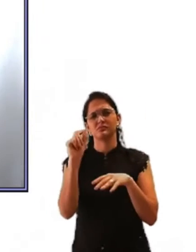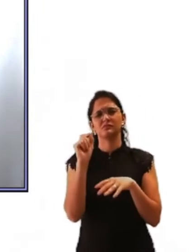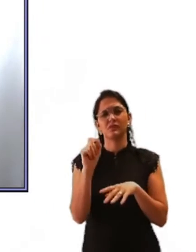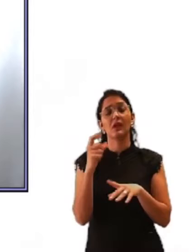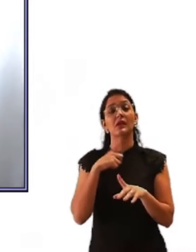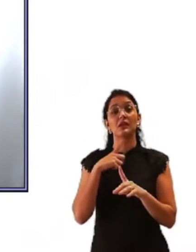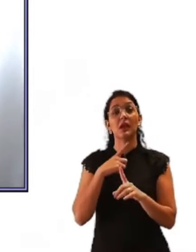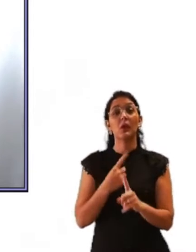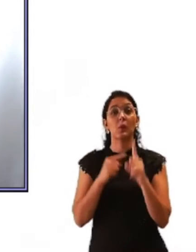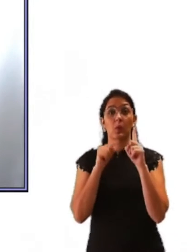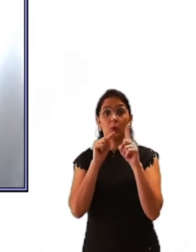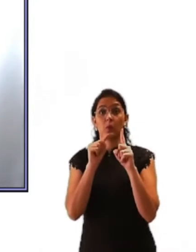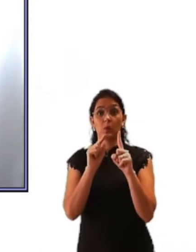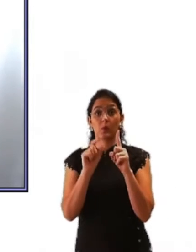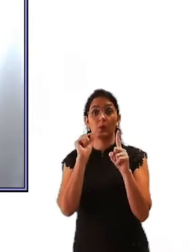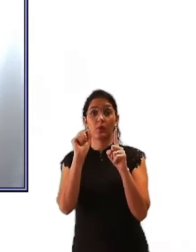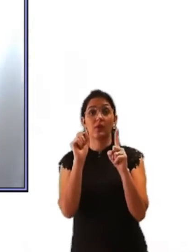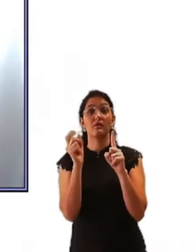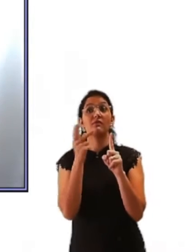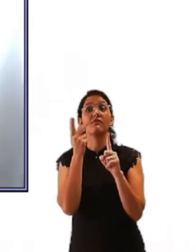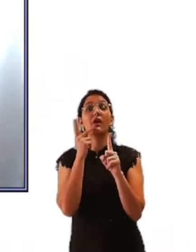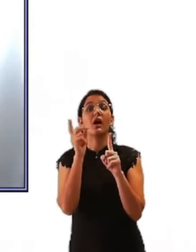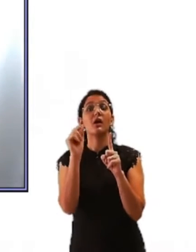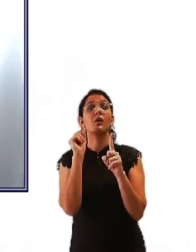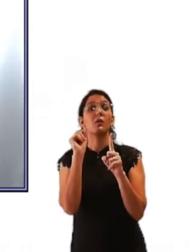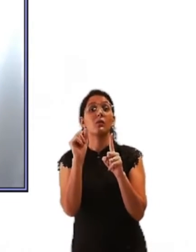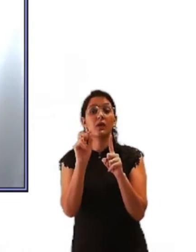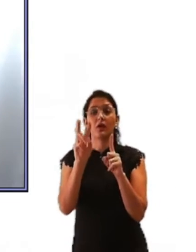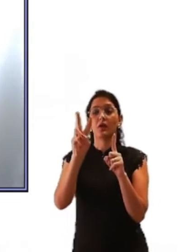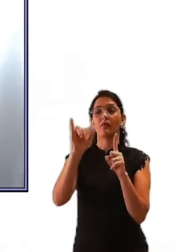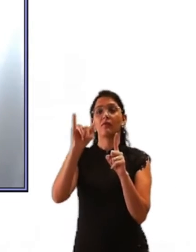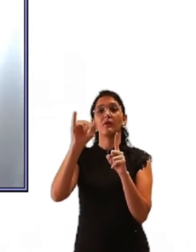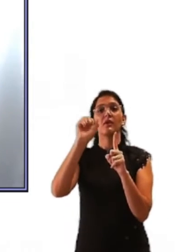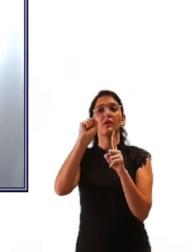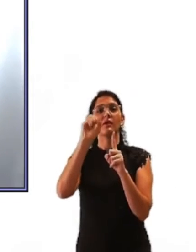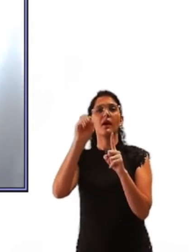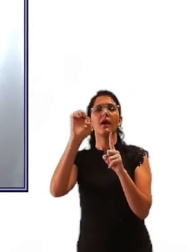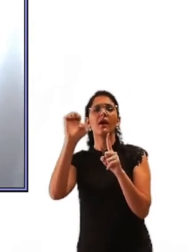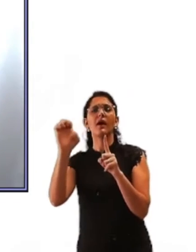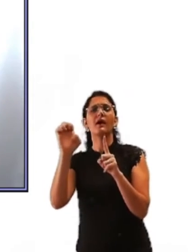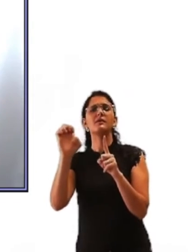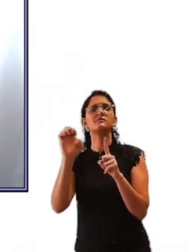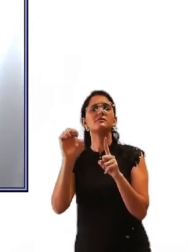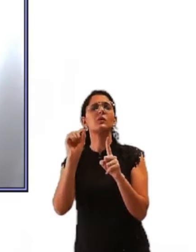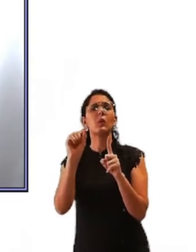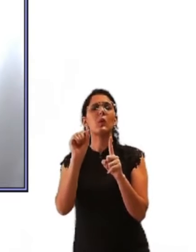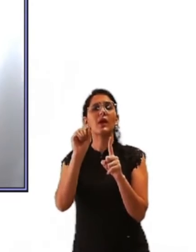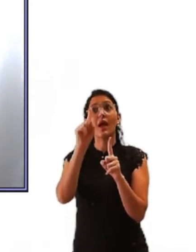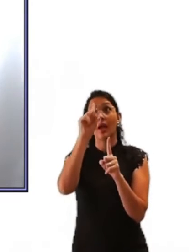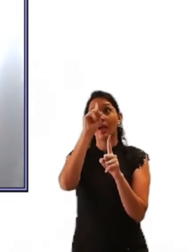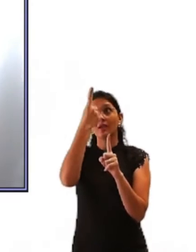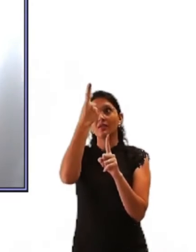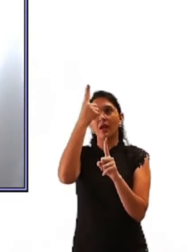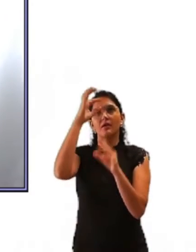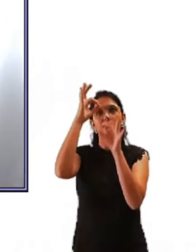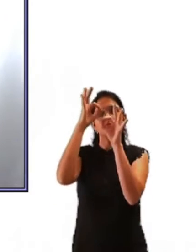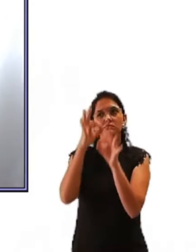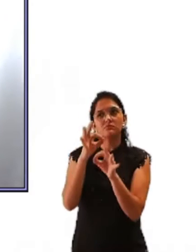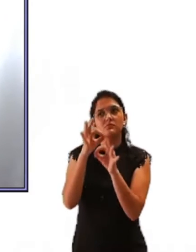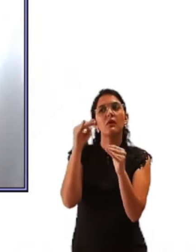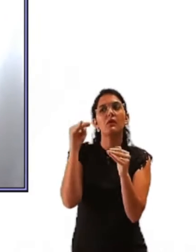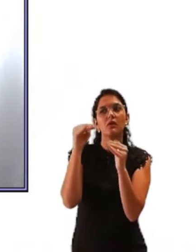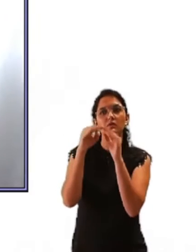que é chamado viés de confirmação. Que é a ideia do viés de confirmação? A viés de confirmação é o